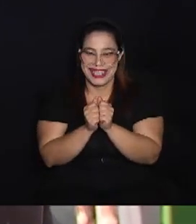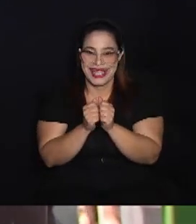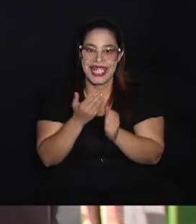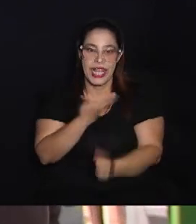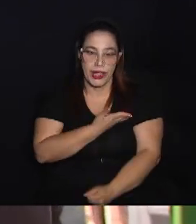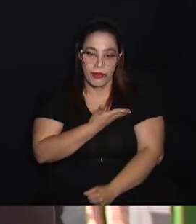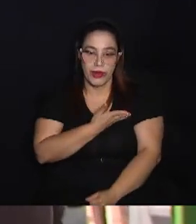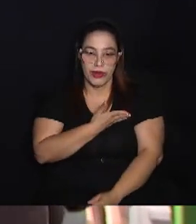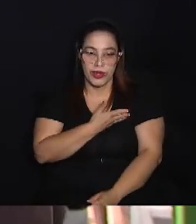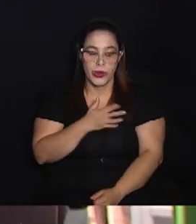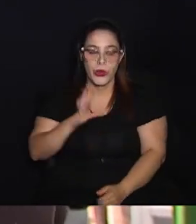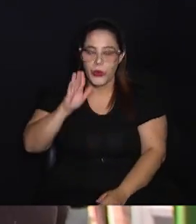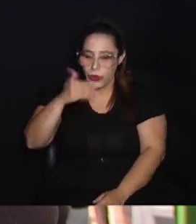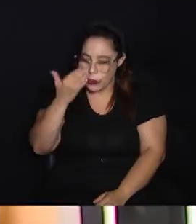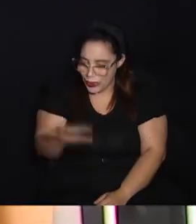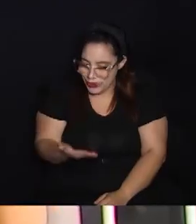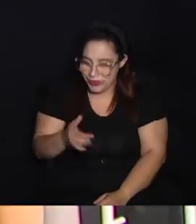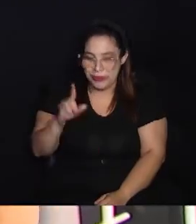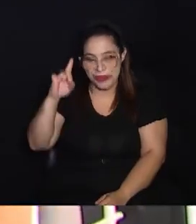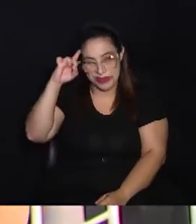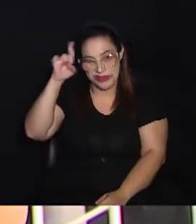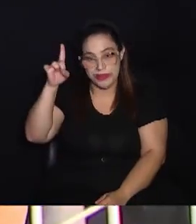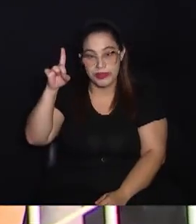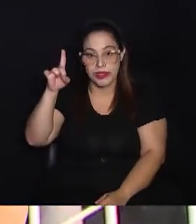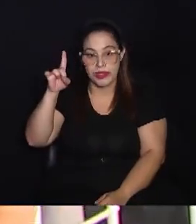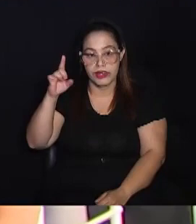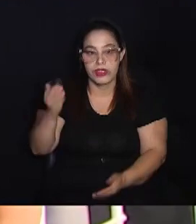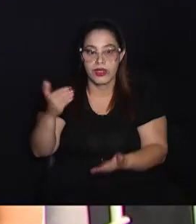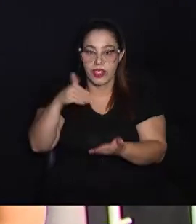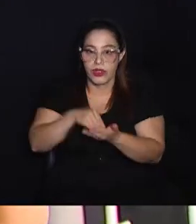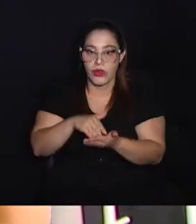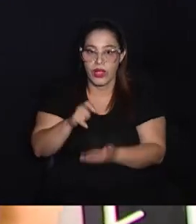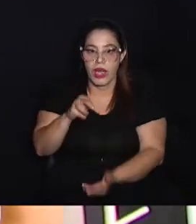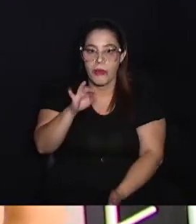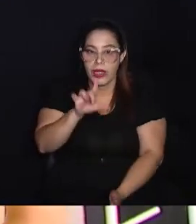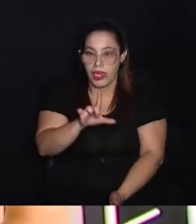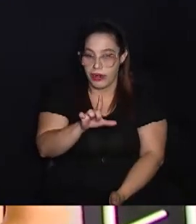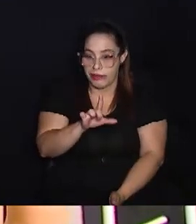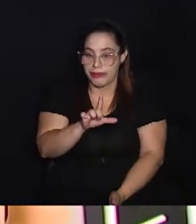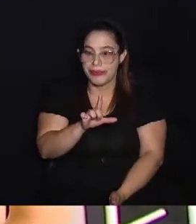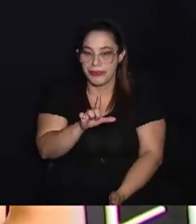aqui para prestigiar esse dia. Trazer para o Gabriel, né?